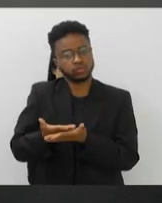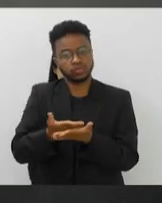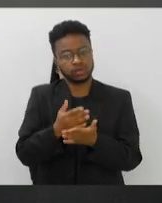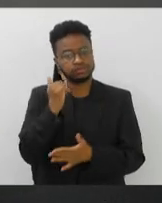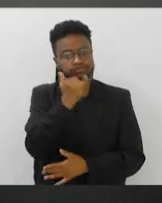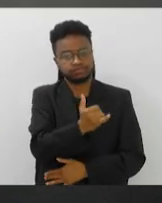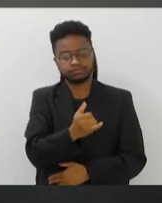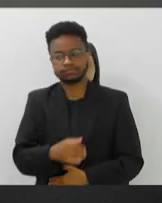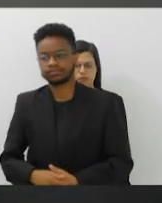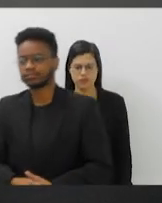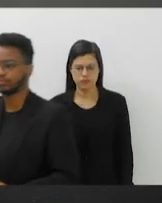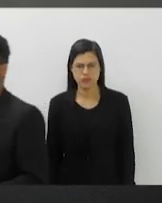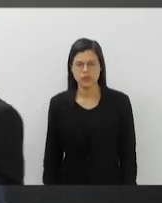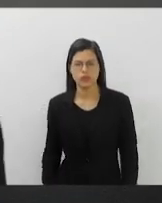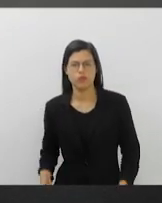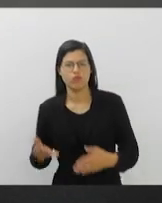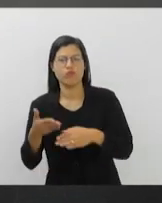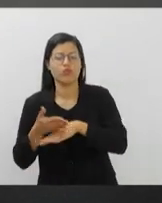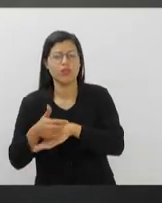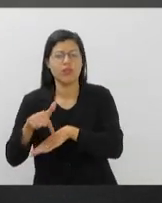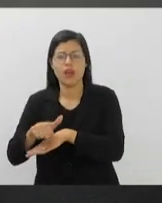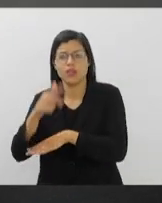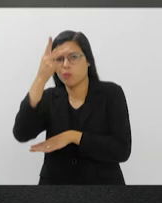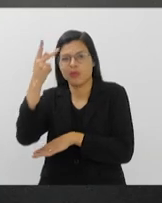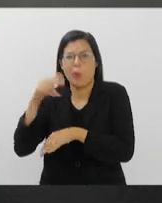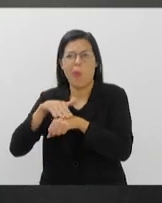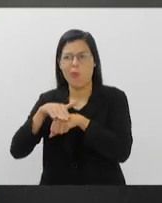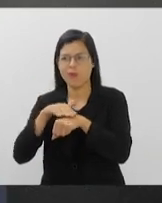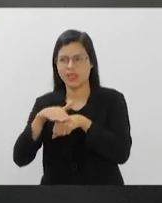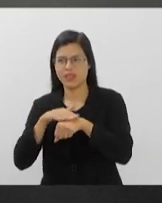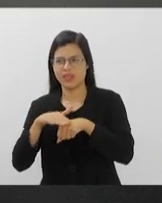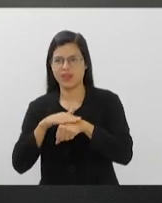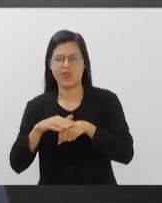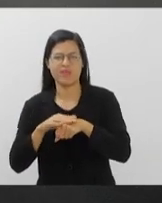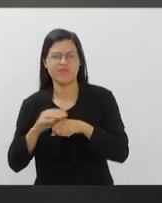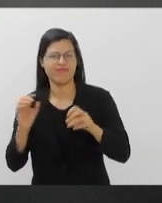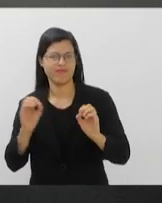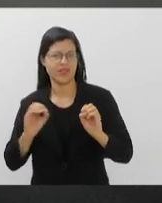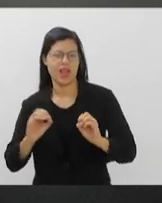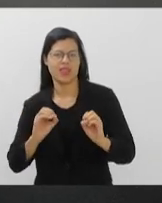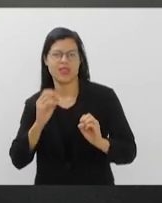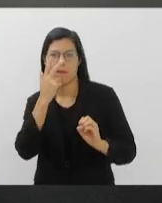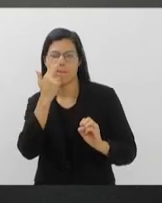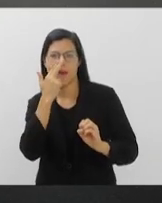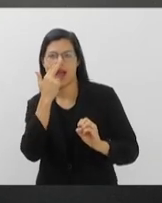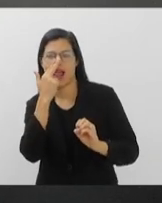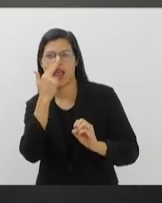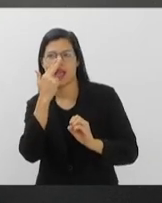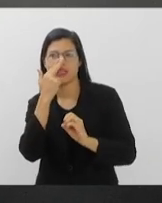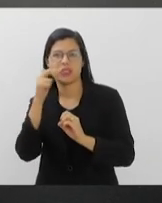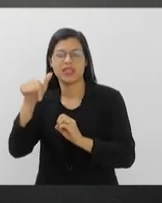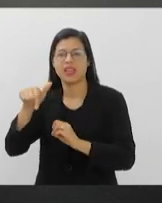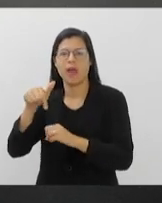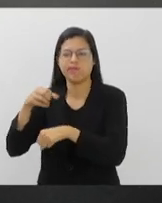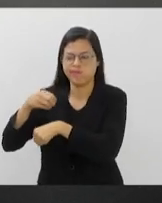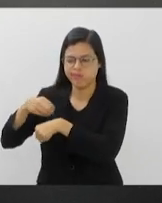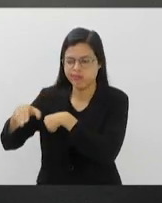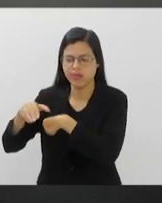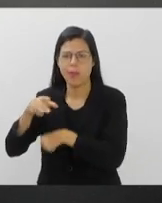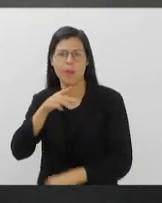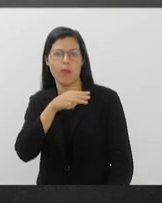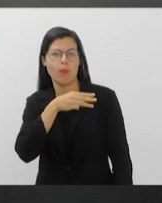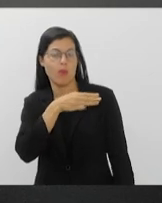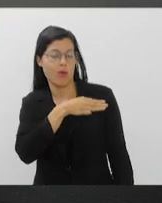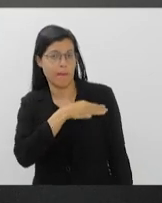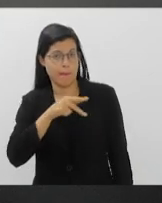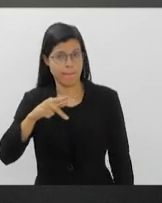quando chega lá ninguém conversou sobre o caso eles jogam o caso no colo do MP e do juiz isso é errado isso é uma